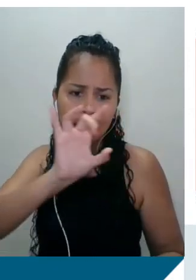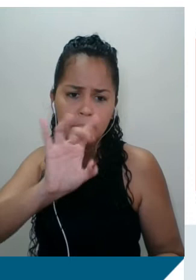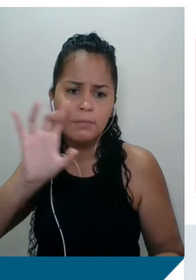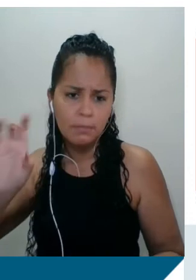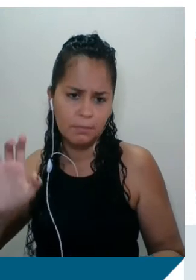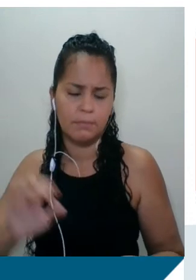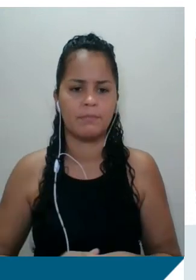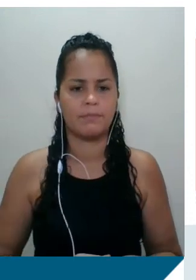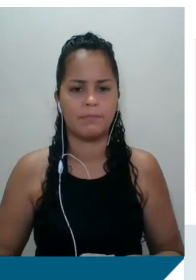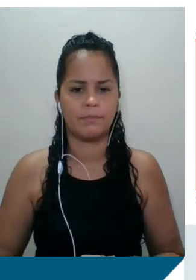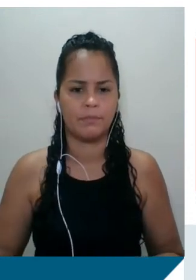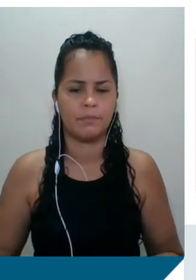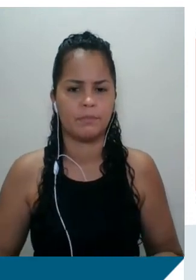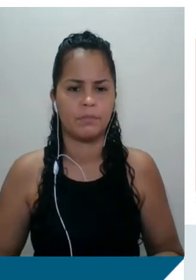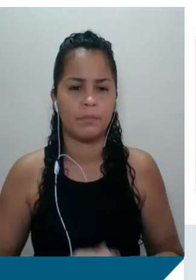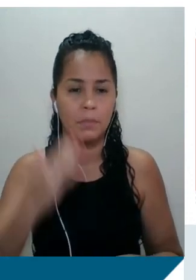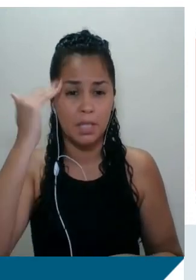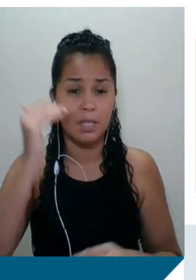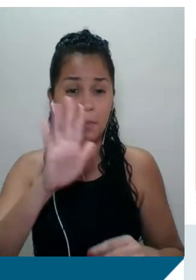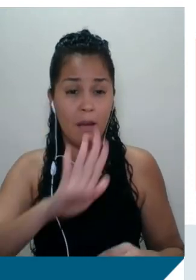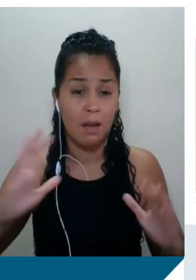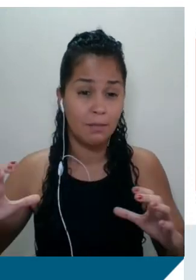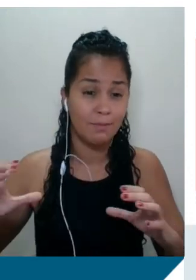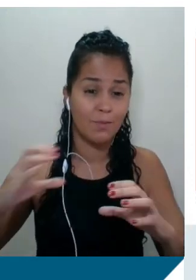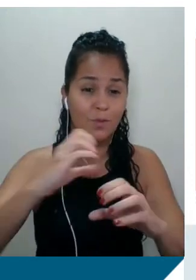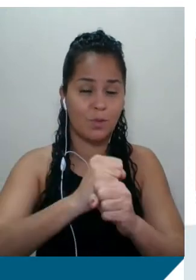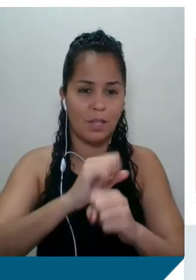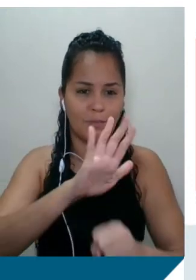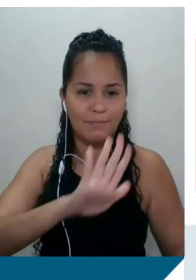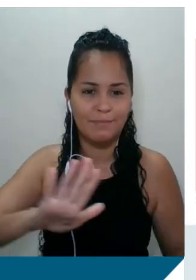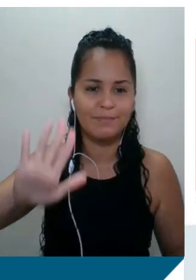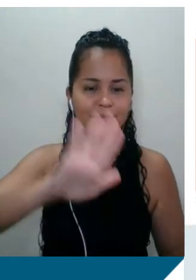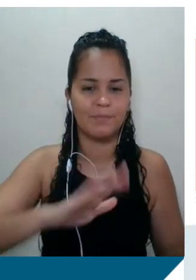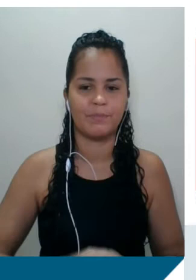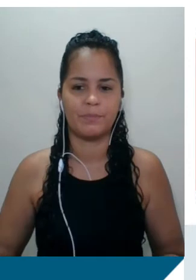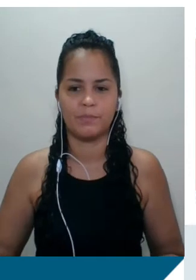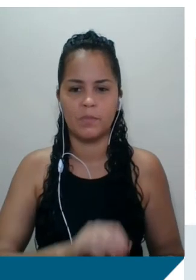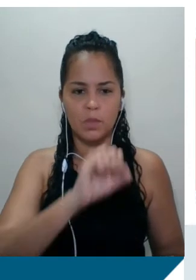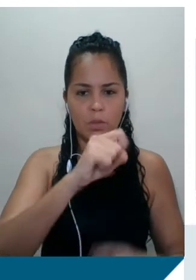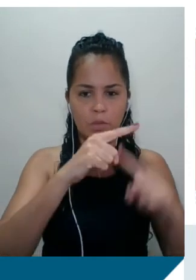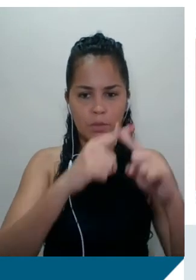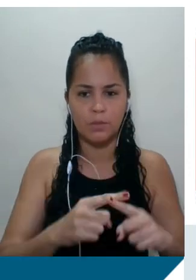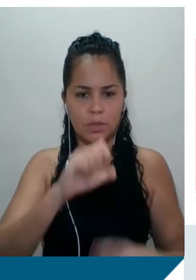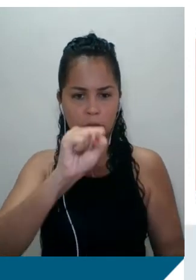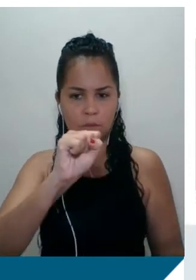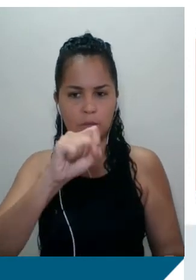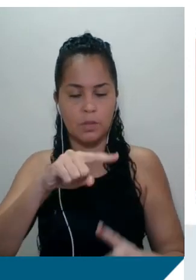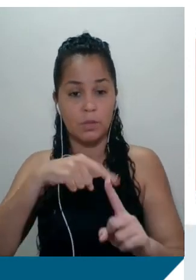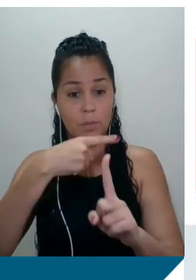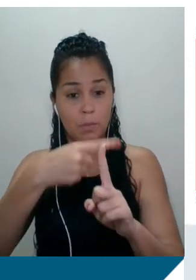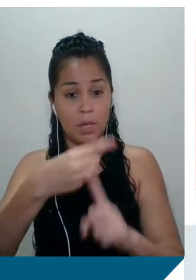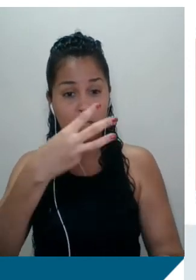cada subdivisão para descobrir a área total. Então, a minha área da figura vai ser lá, 8 vezes 8, mais 3